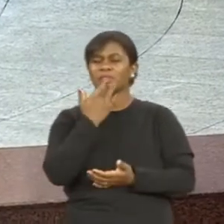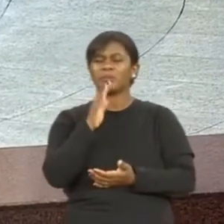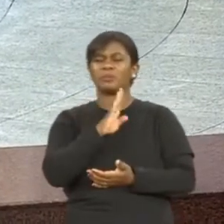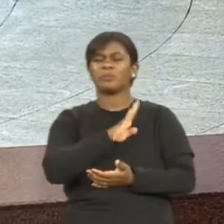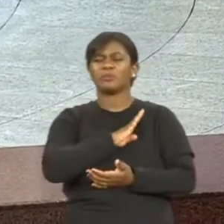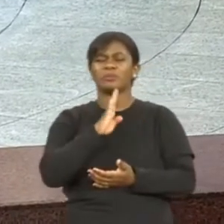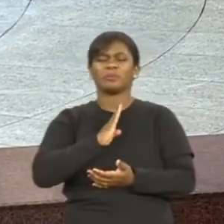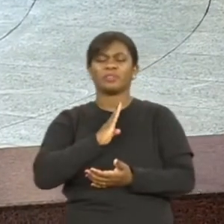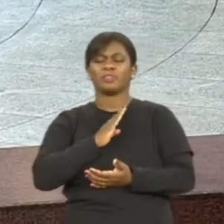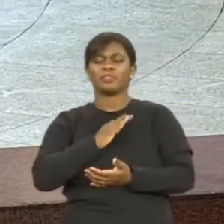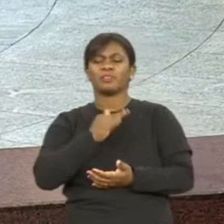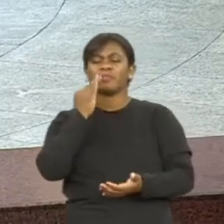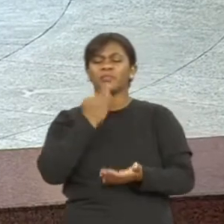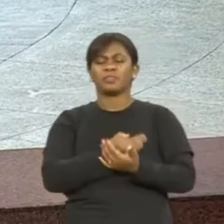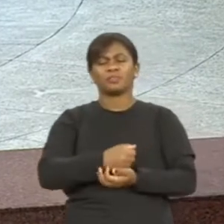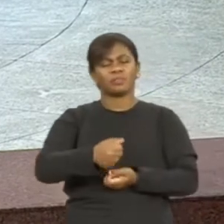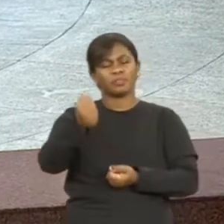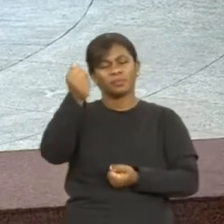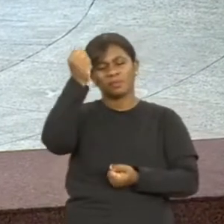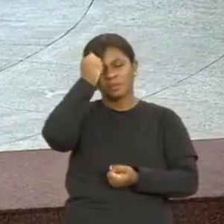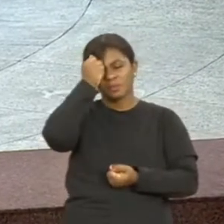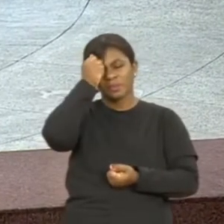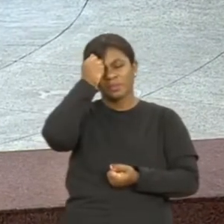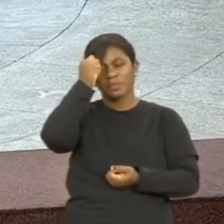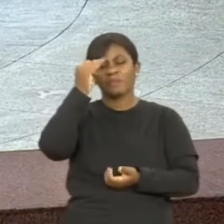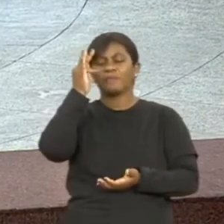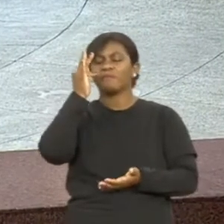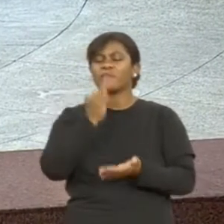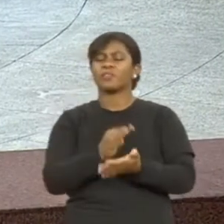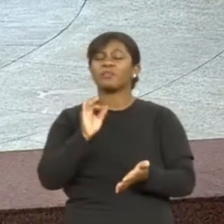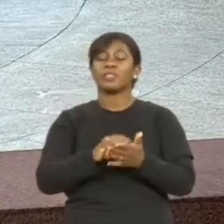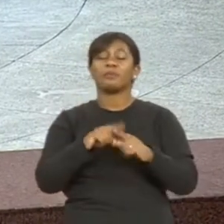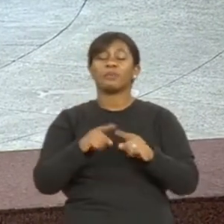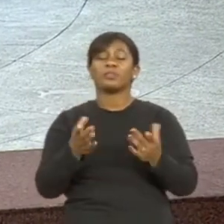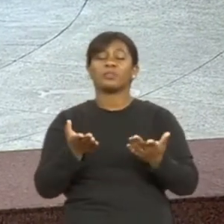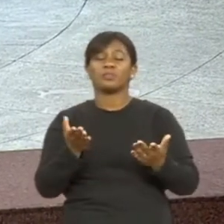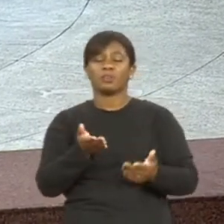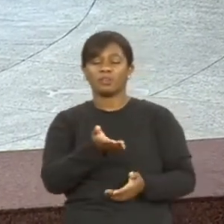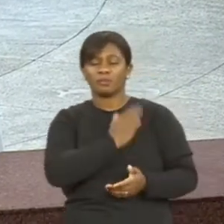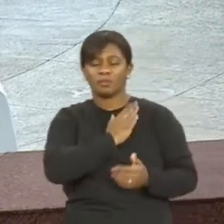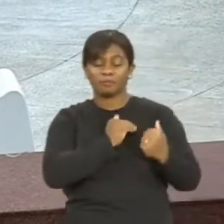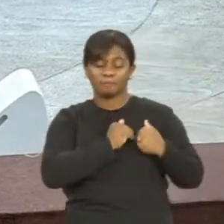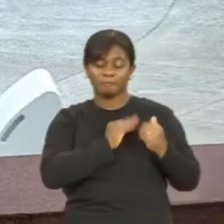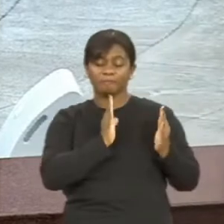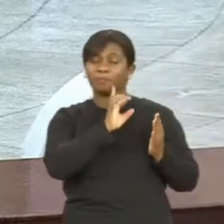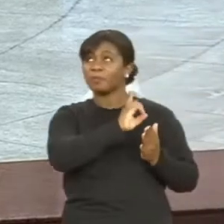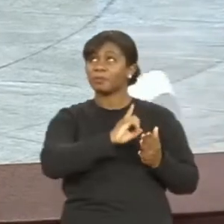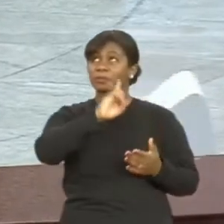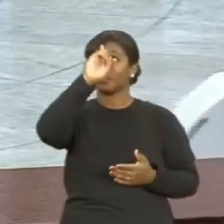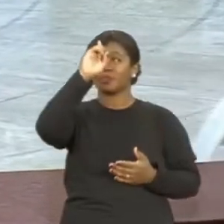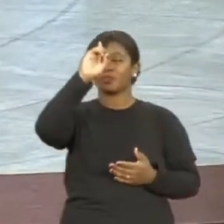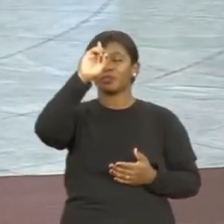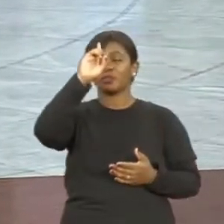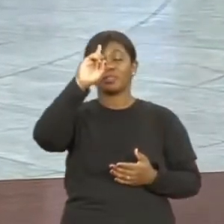Está faltando arrependimento. Está faltando sinceridade, mas hoje eu quero me abrir para Deus. Eu ainda não